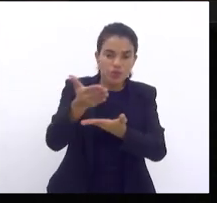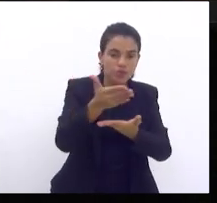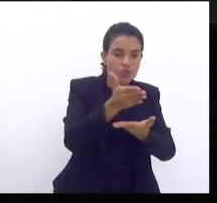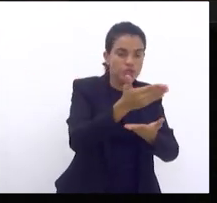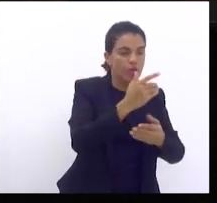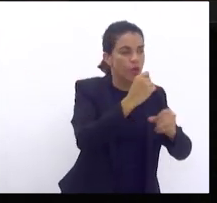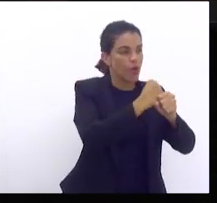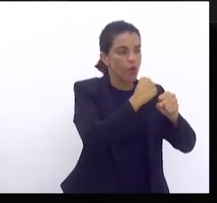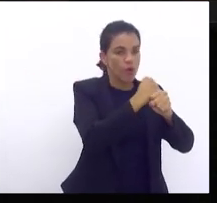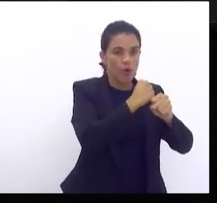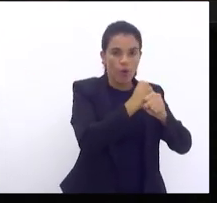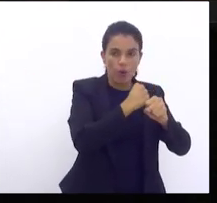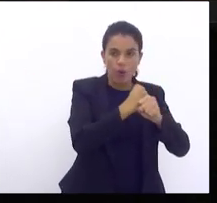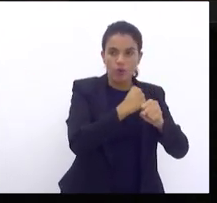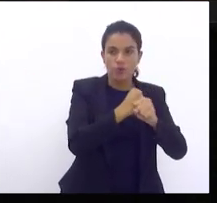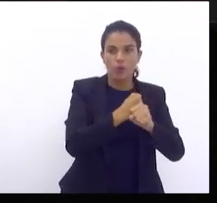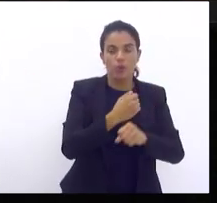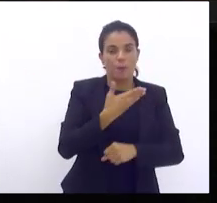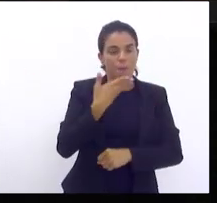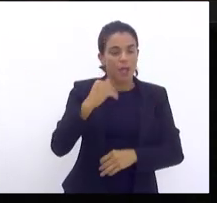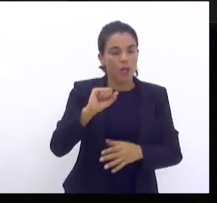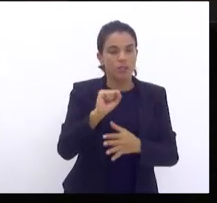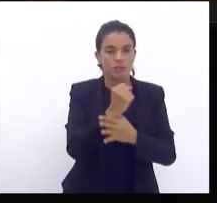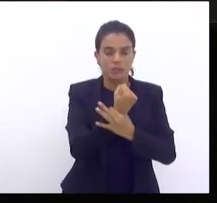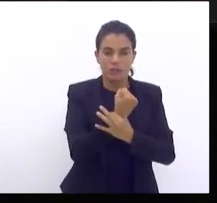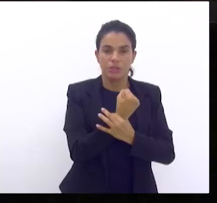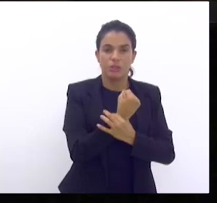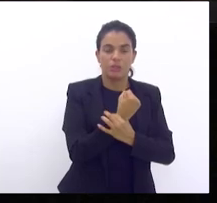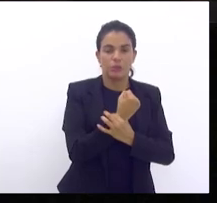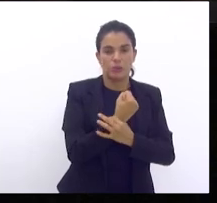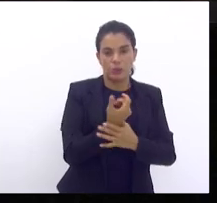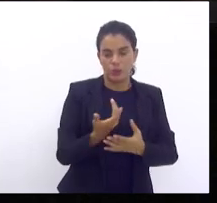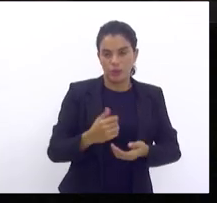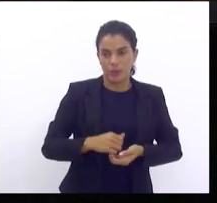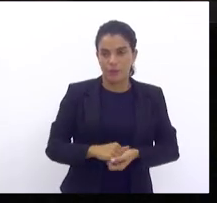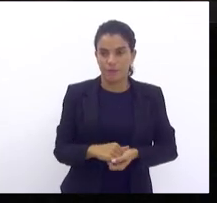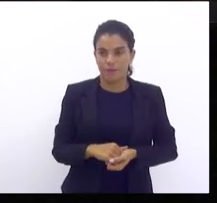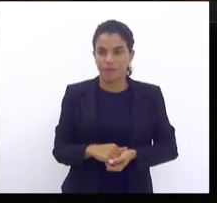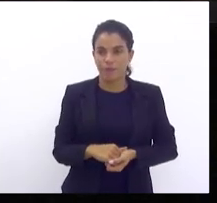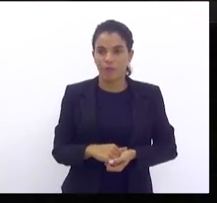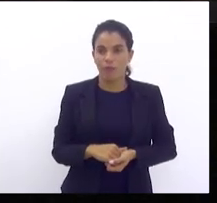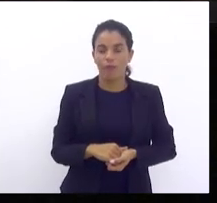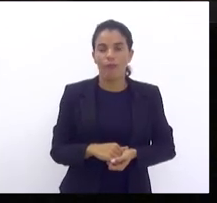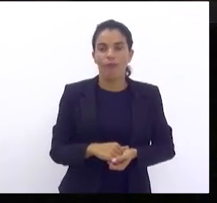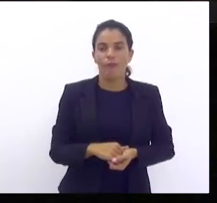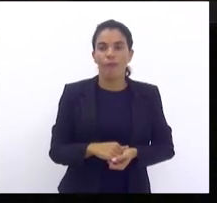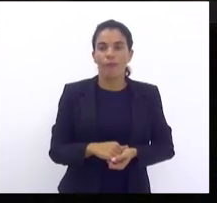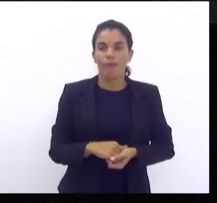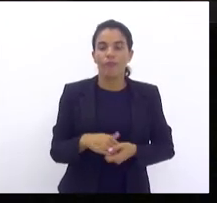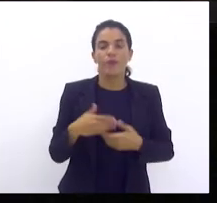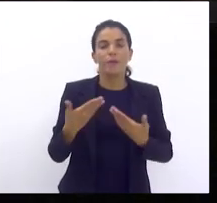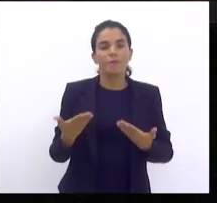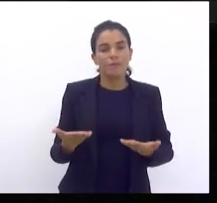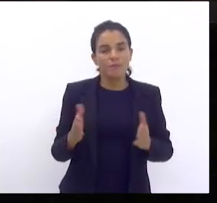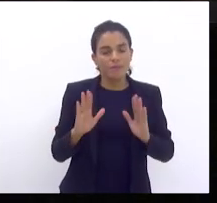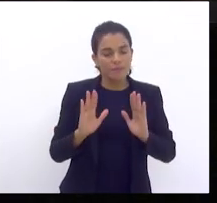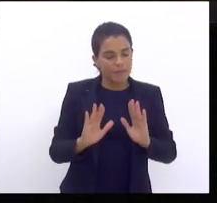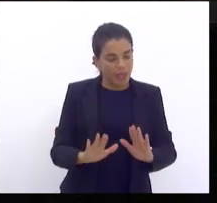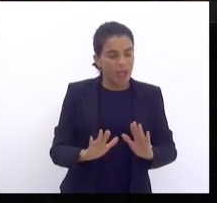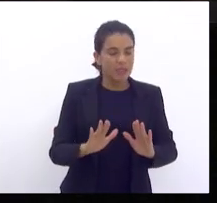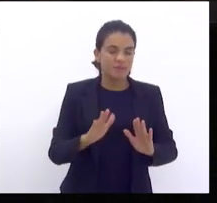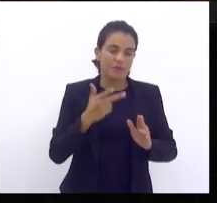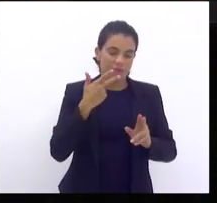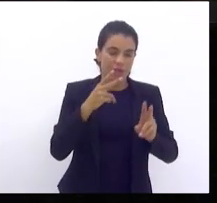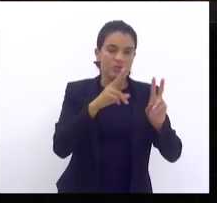construção fazendo construções seguras de habitação popular e por aí vai mas Voltaremos a